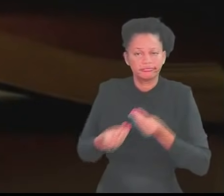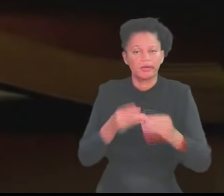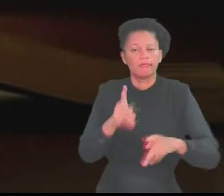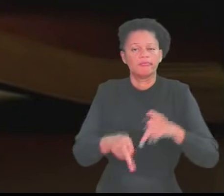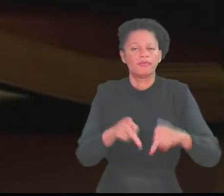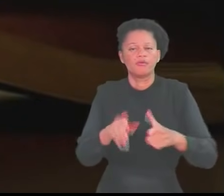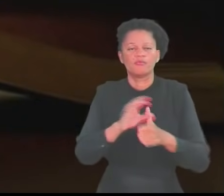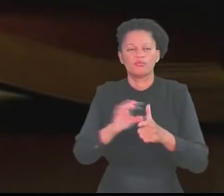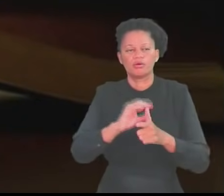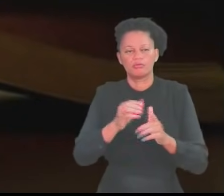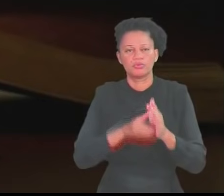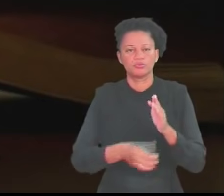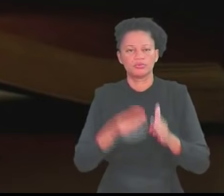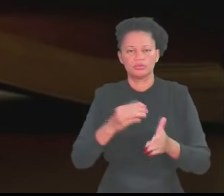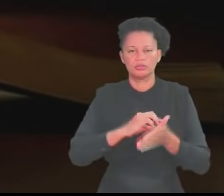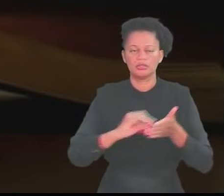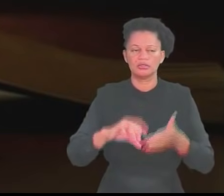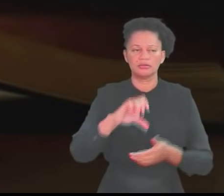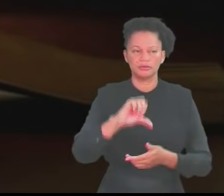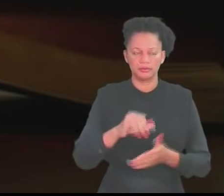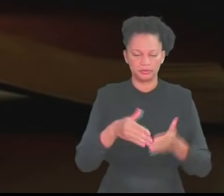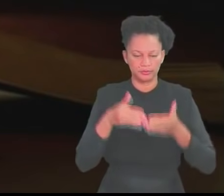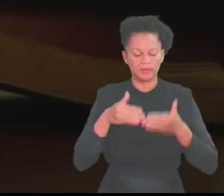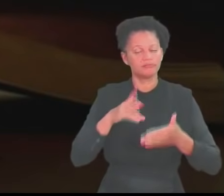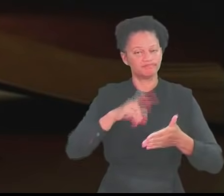o versículo 9, por gentileza.